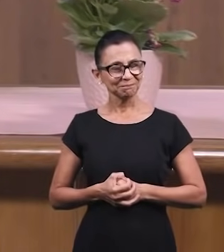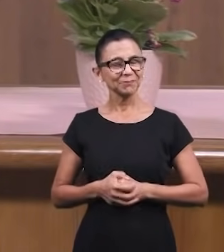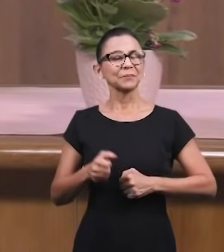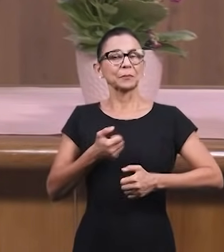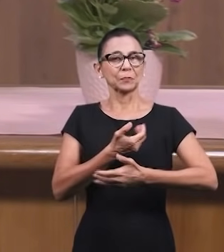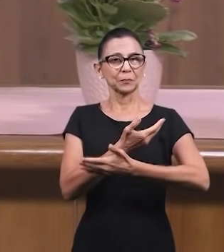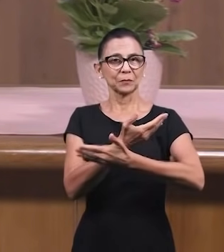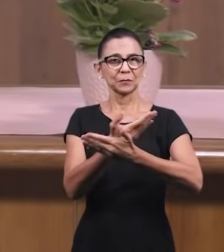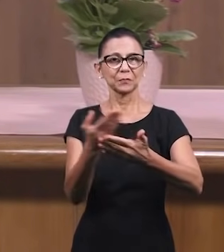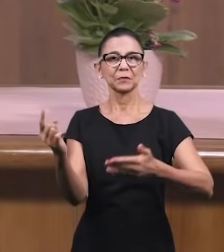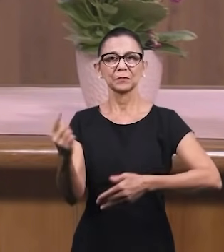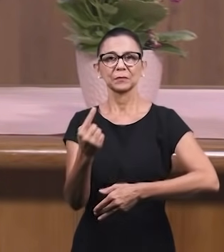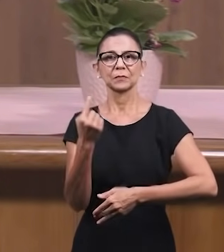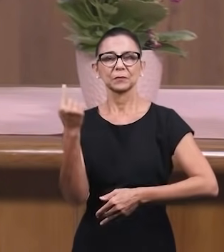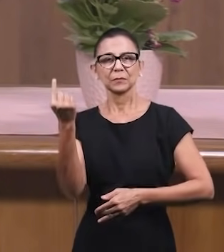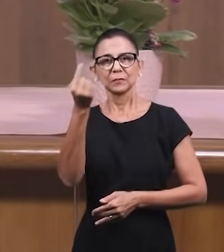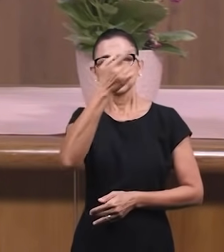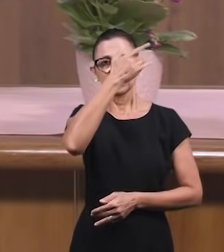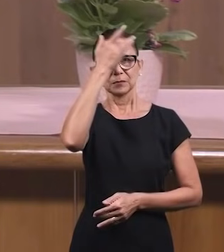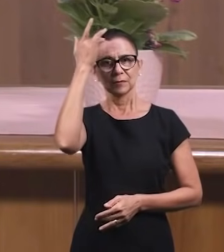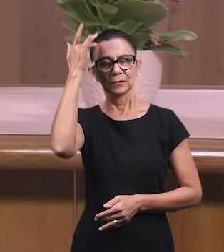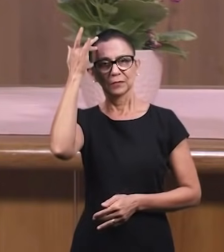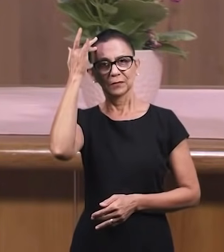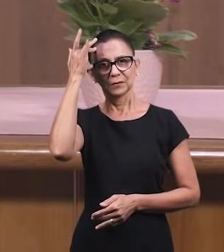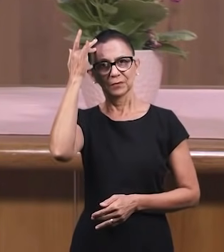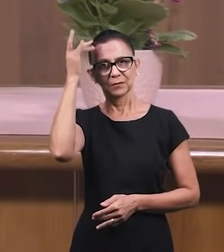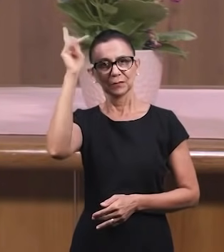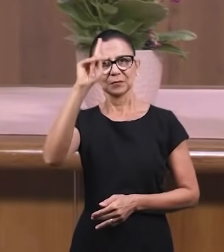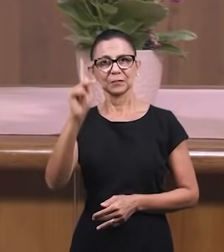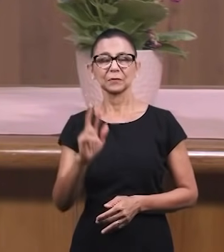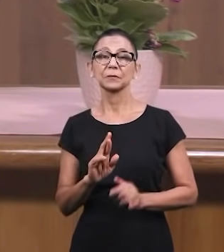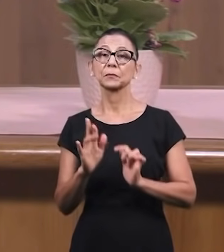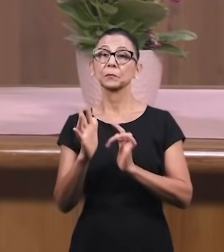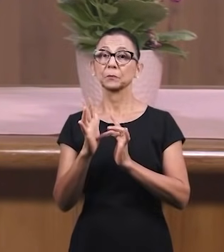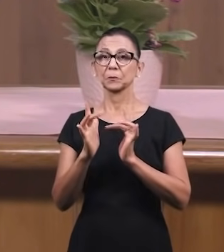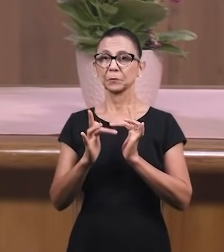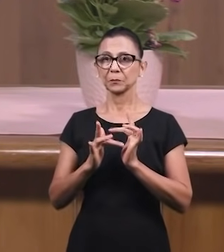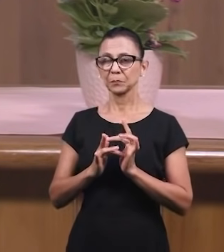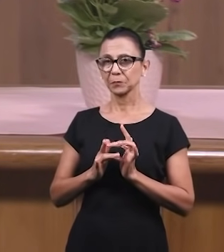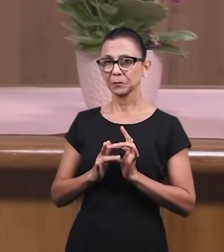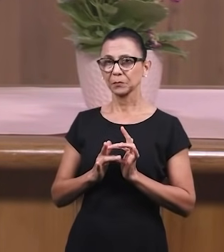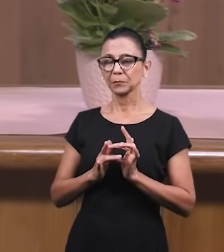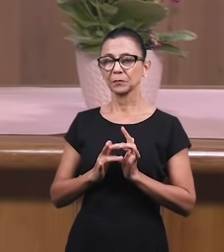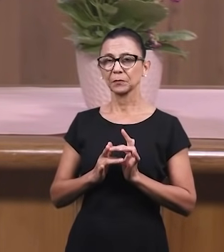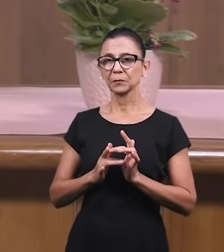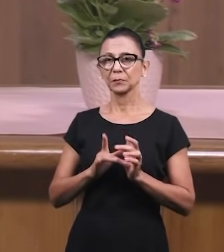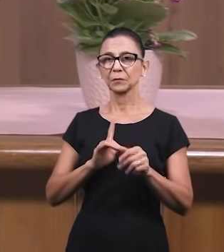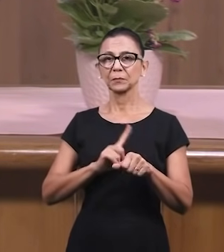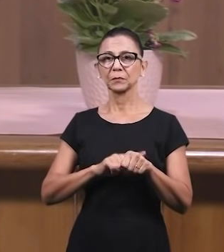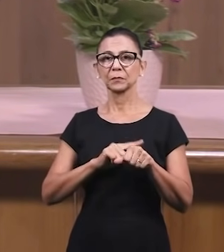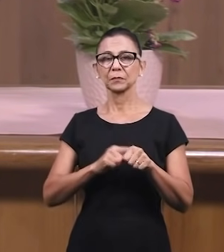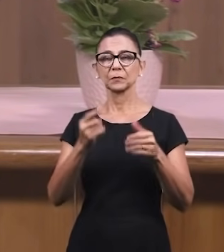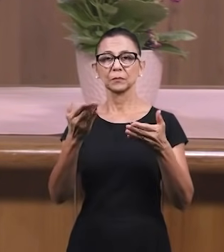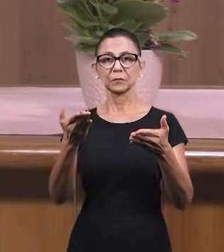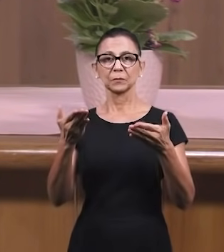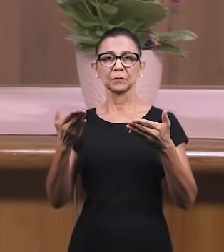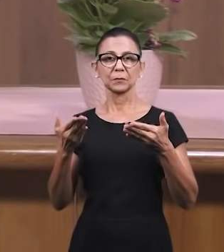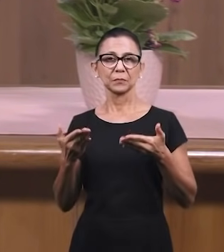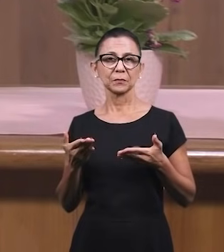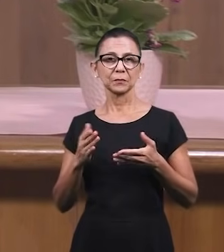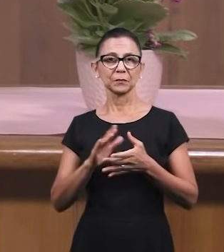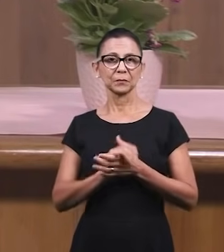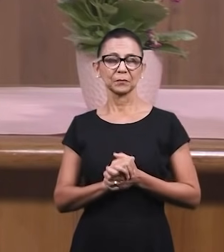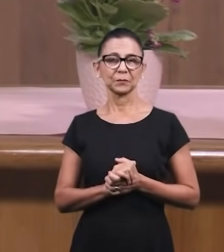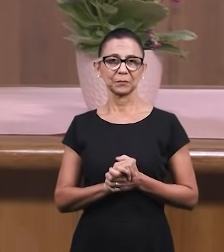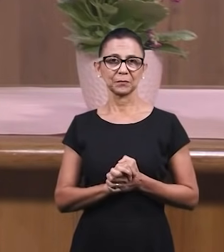Eu cumprimento a todos os que estão conosco nesta tarde com a paz do Senhor Jesus. Eu vos convido também a acompanhar